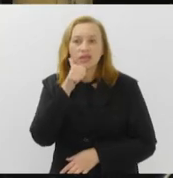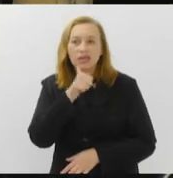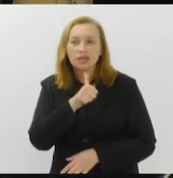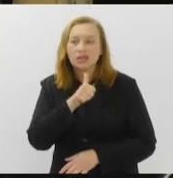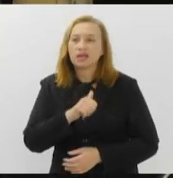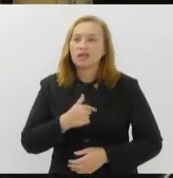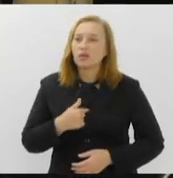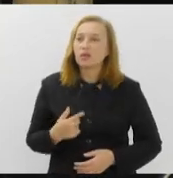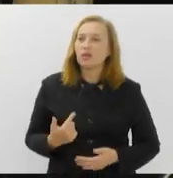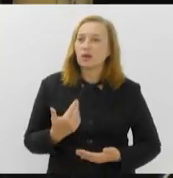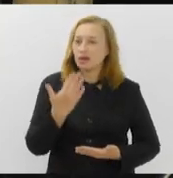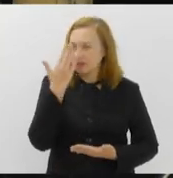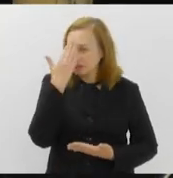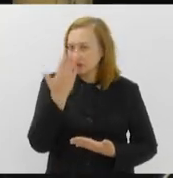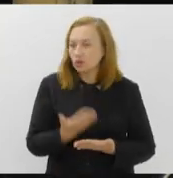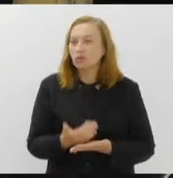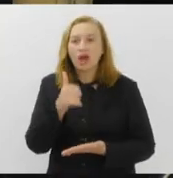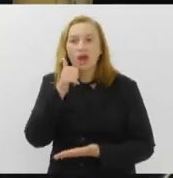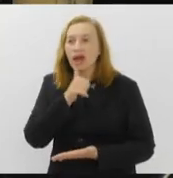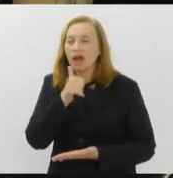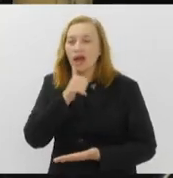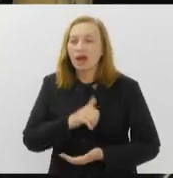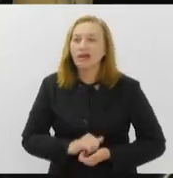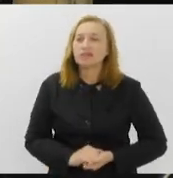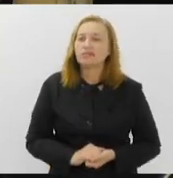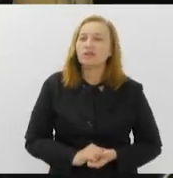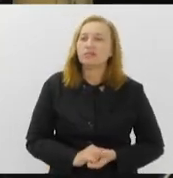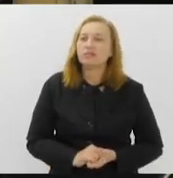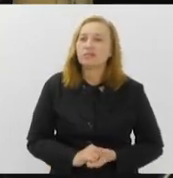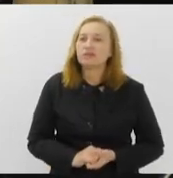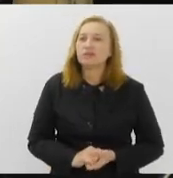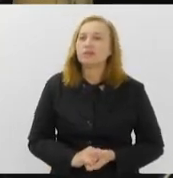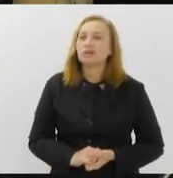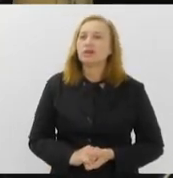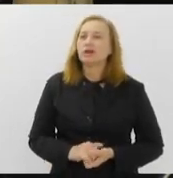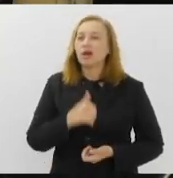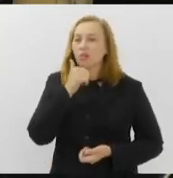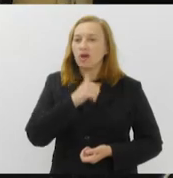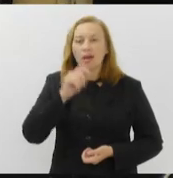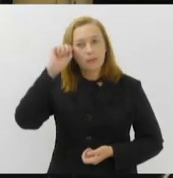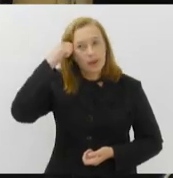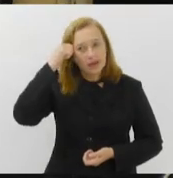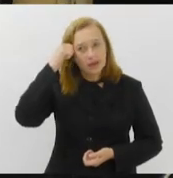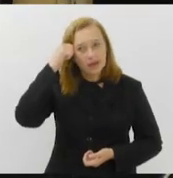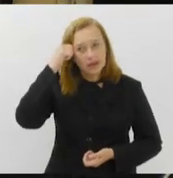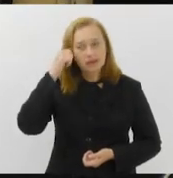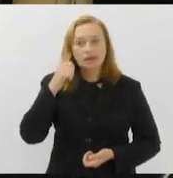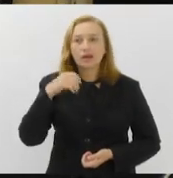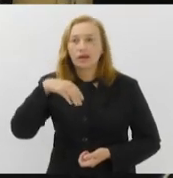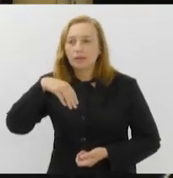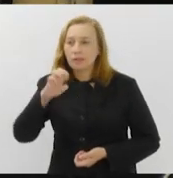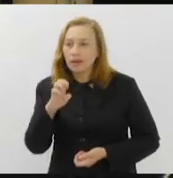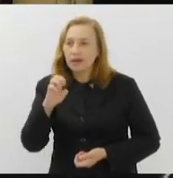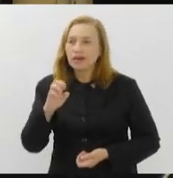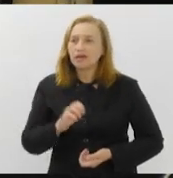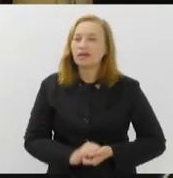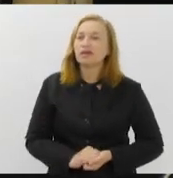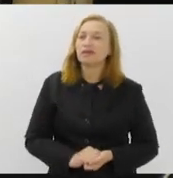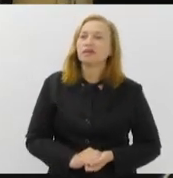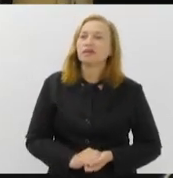participo, enquanto mulher preta, enquanto mãe, enquanto filha de uma grande matriarca, salve Dona